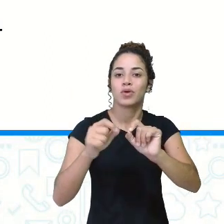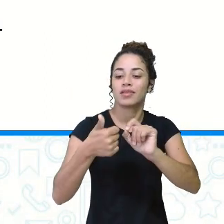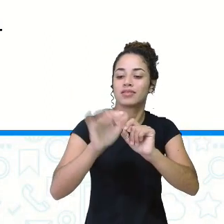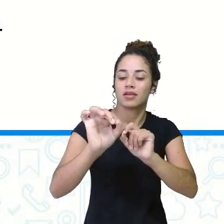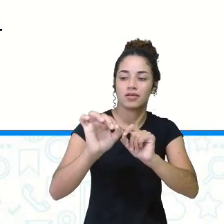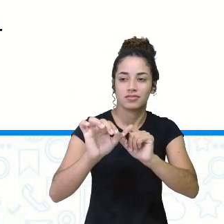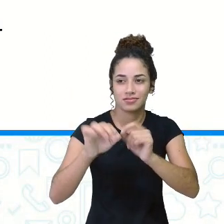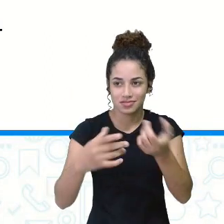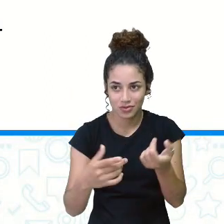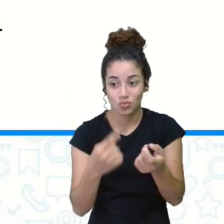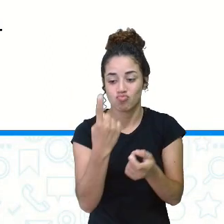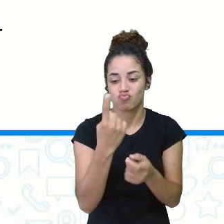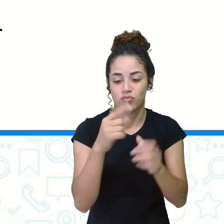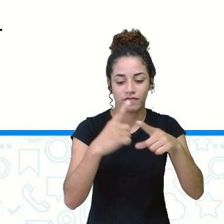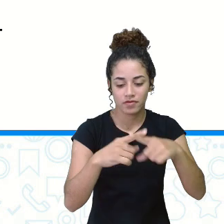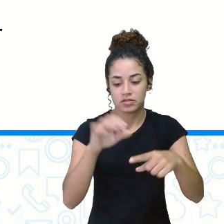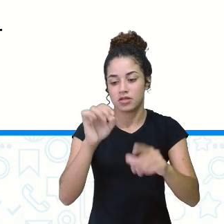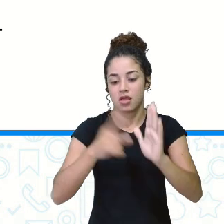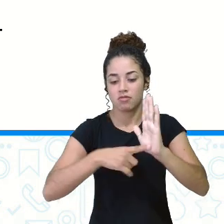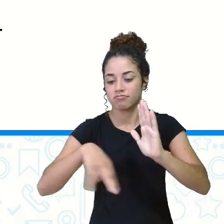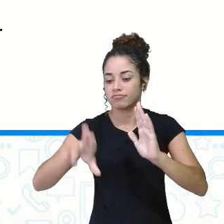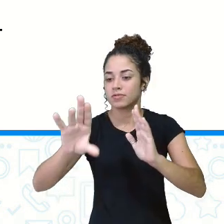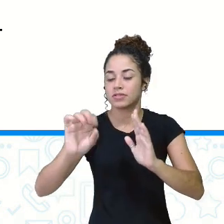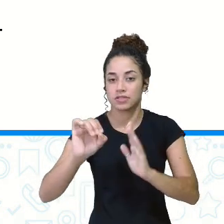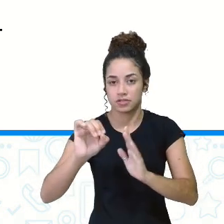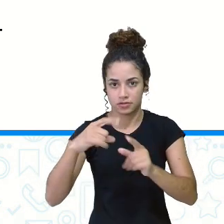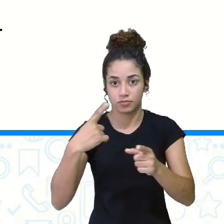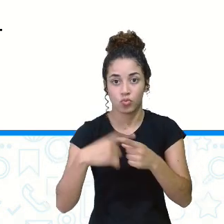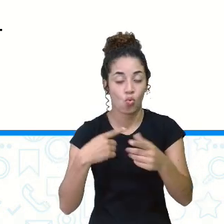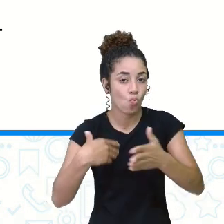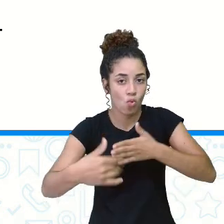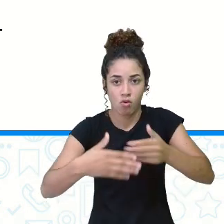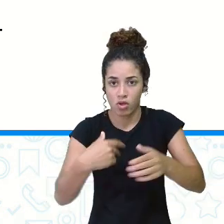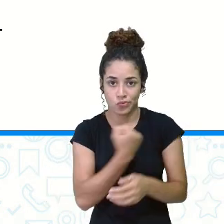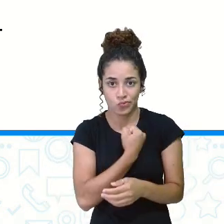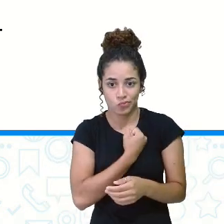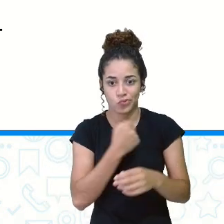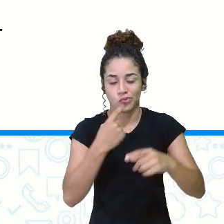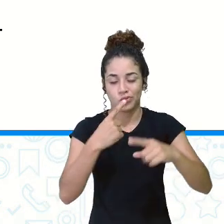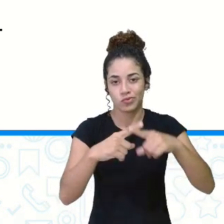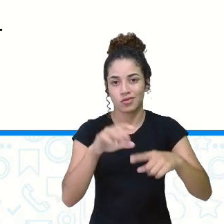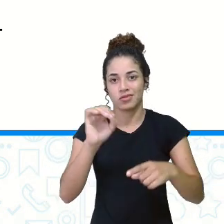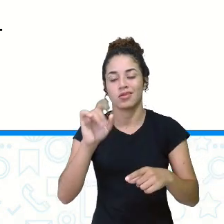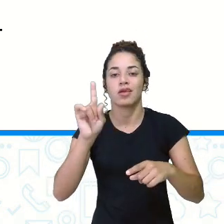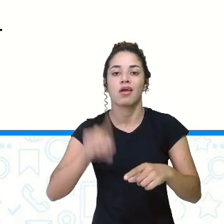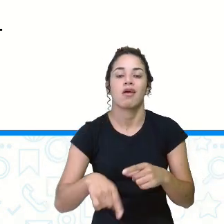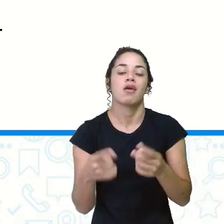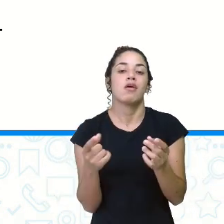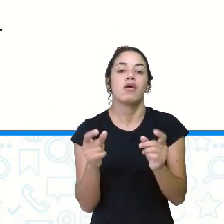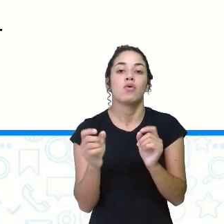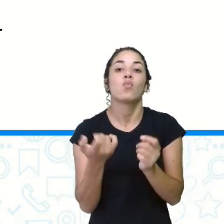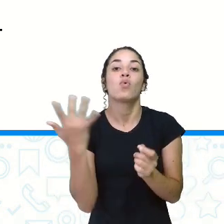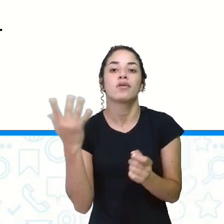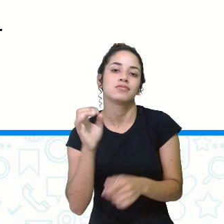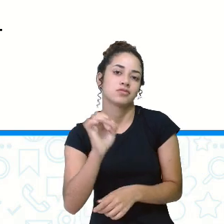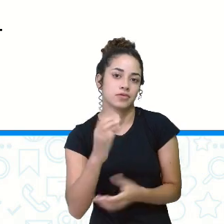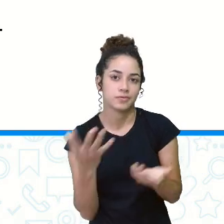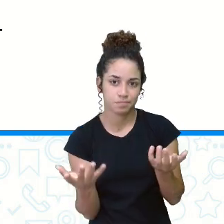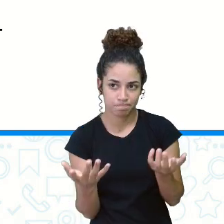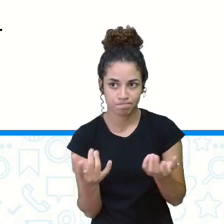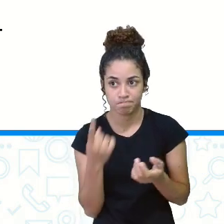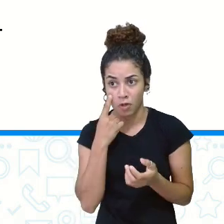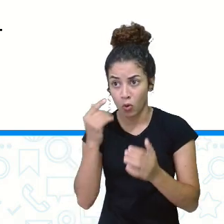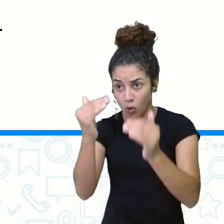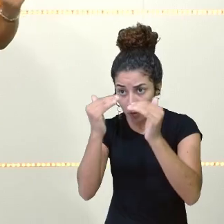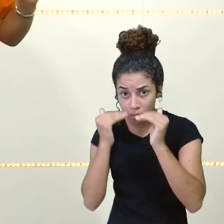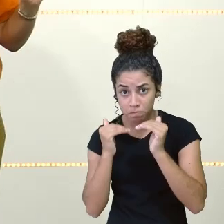número multiplicado por 0 é 0. 5 vezes 1, 5. 1 vezes 1, 1.